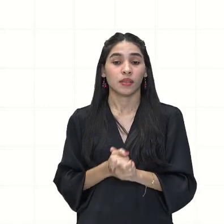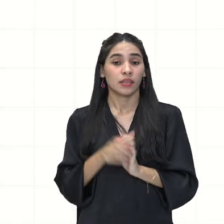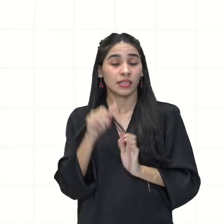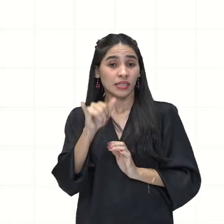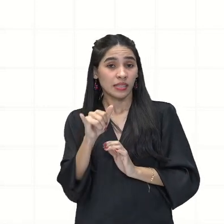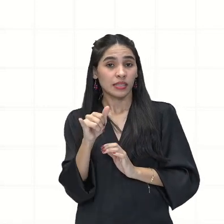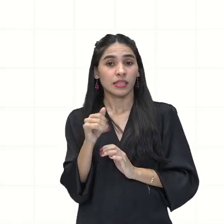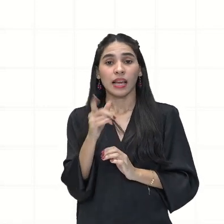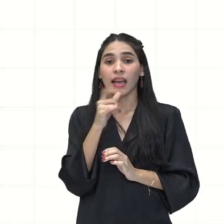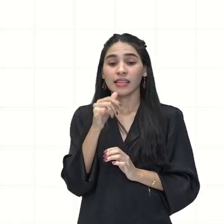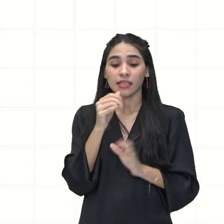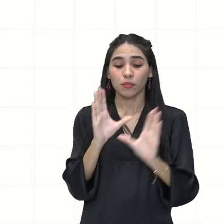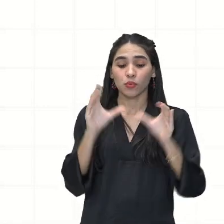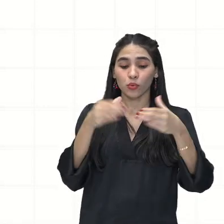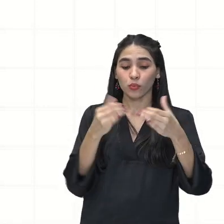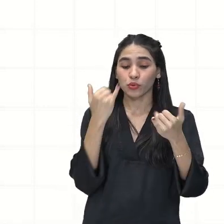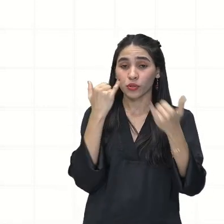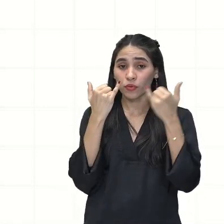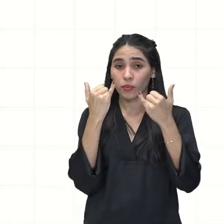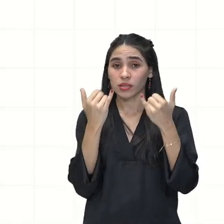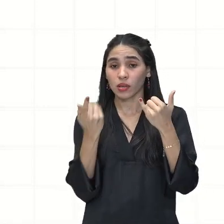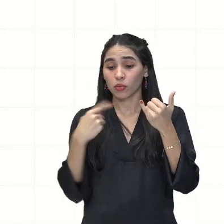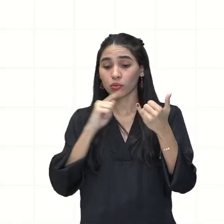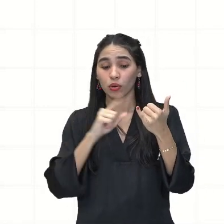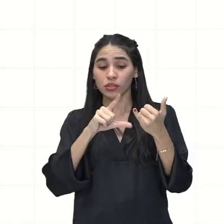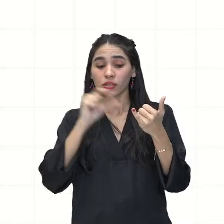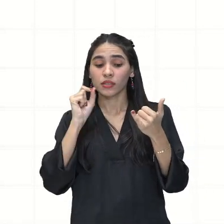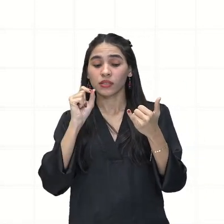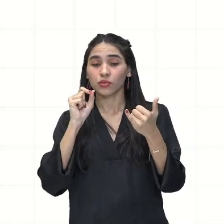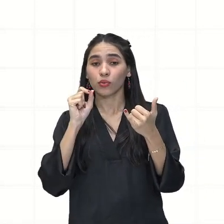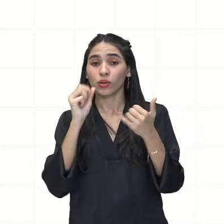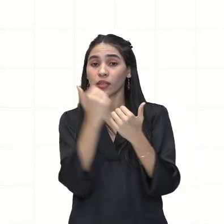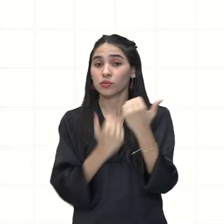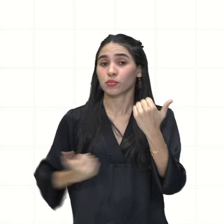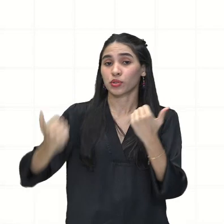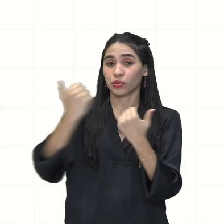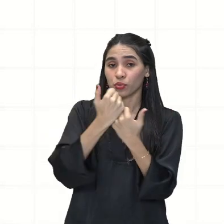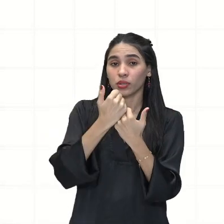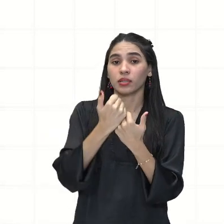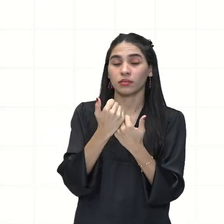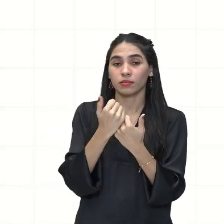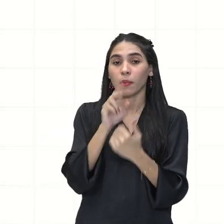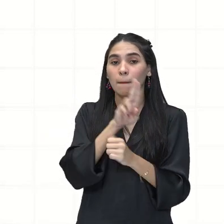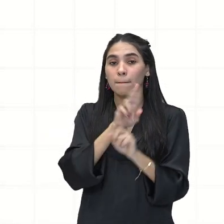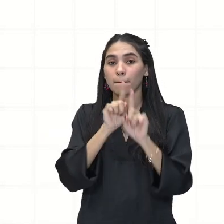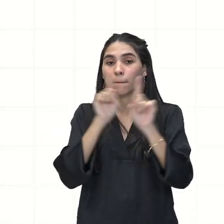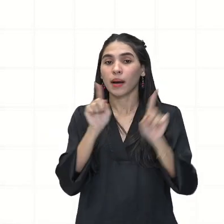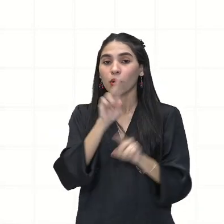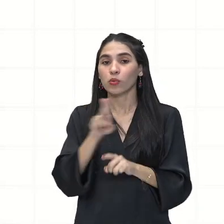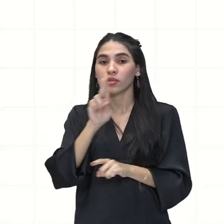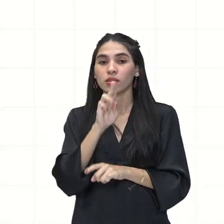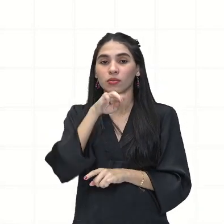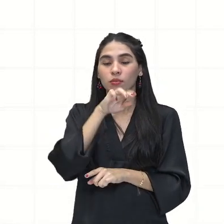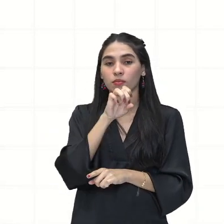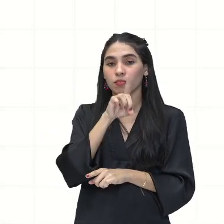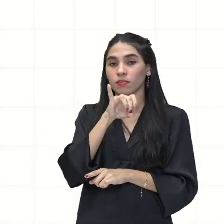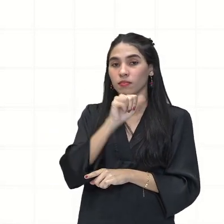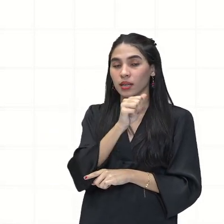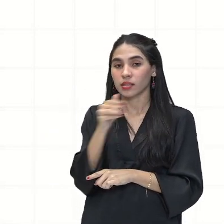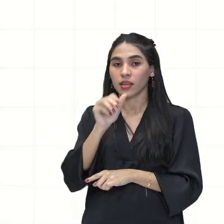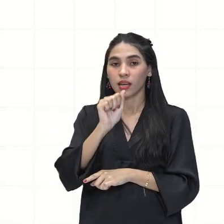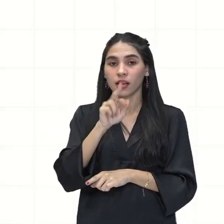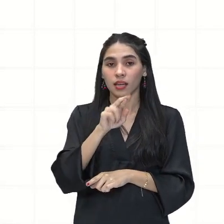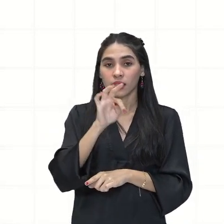caso quiséssemos substituir um dos valores coletados pela média aritmética. Portanto, olha,